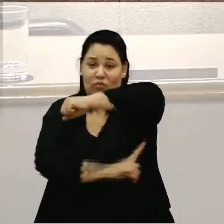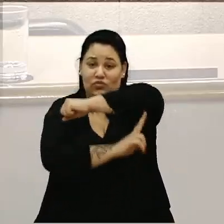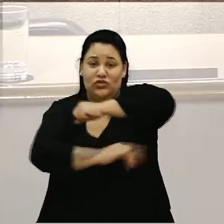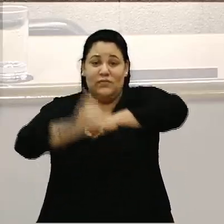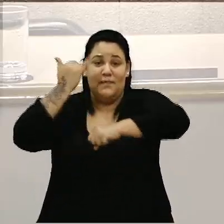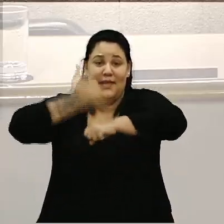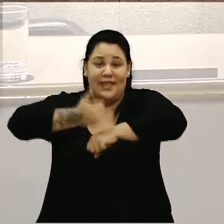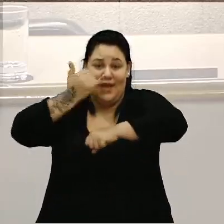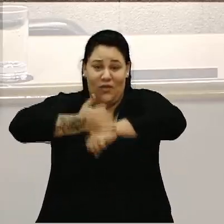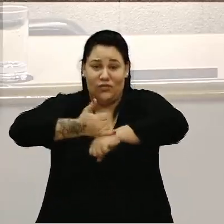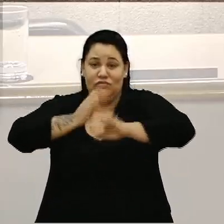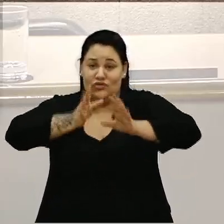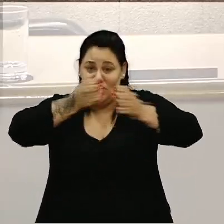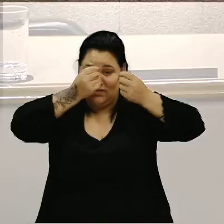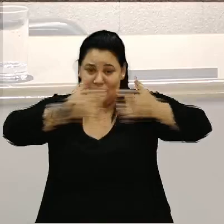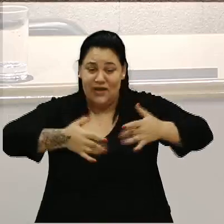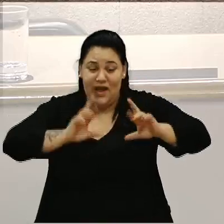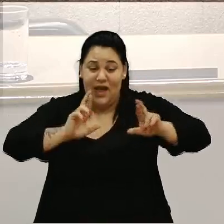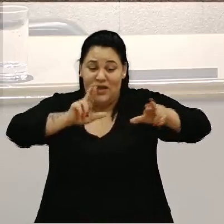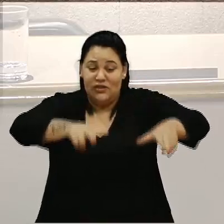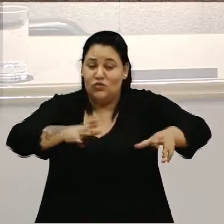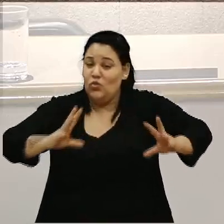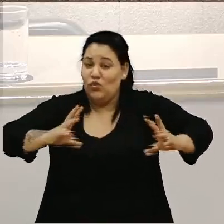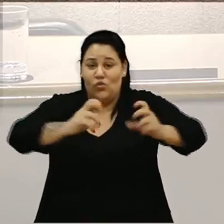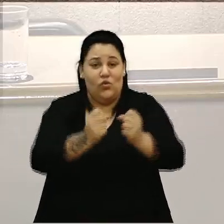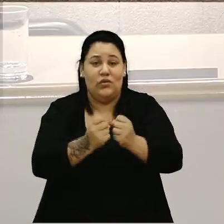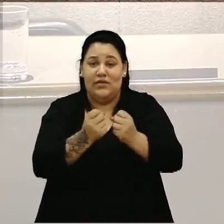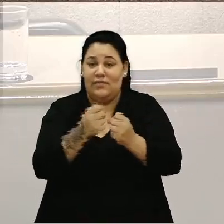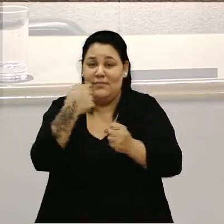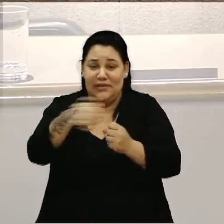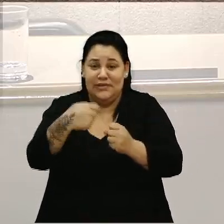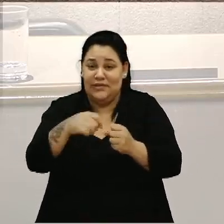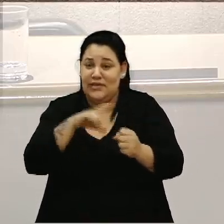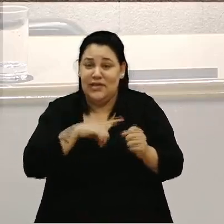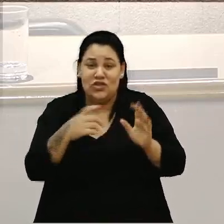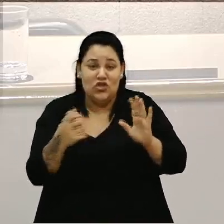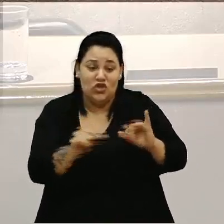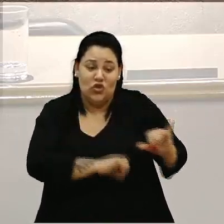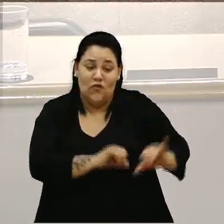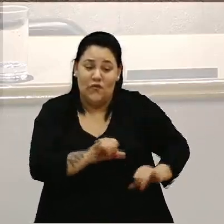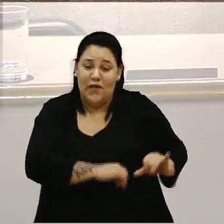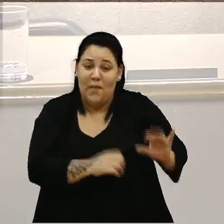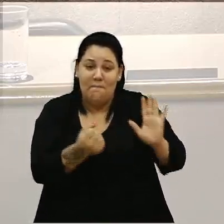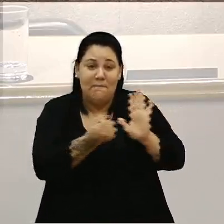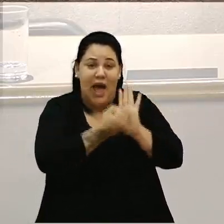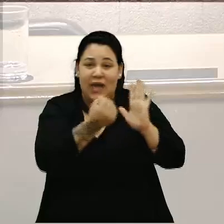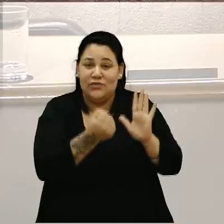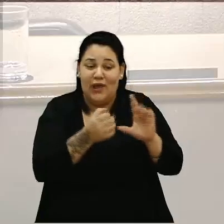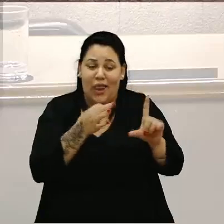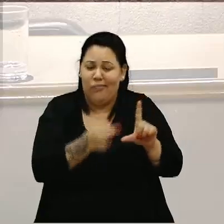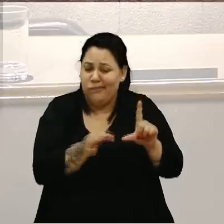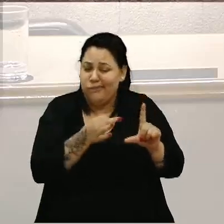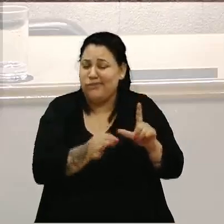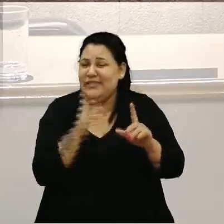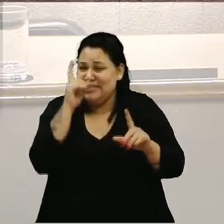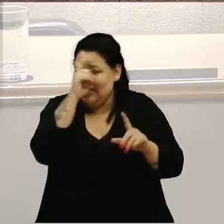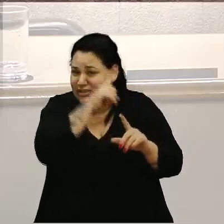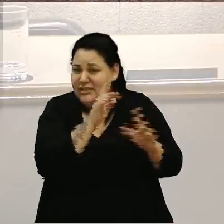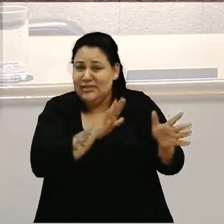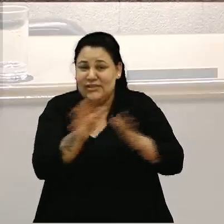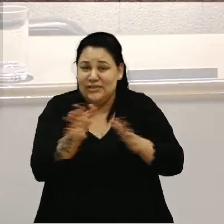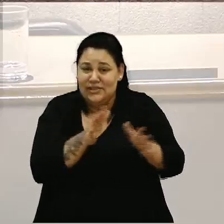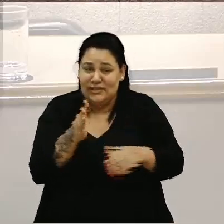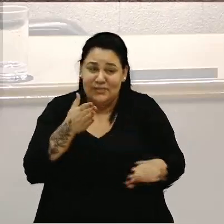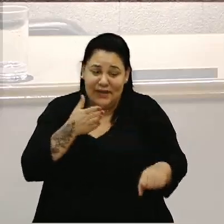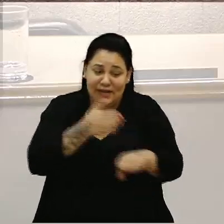como disse, a região toda está impactada, a logística complicada, o